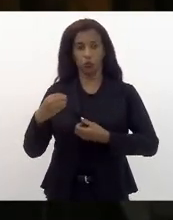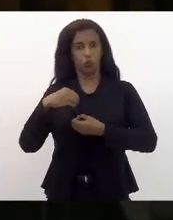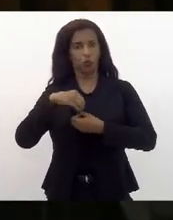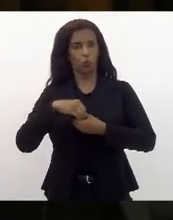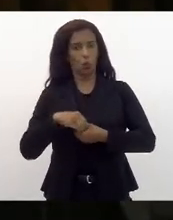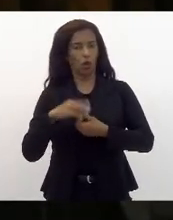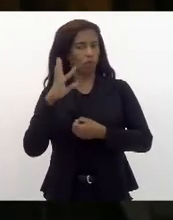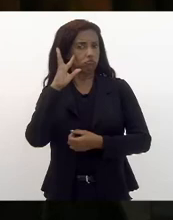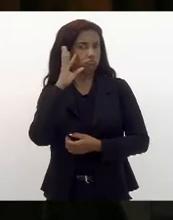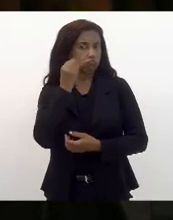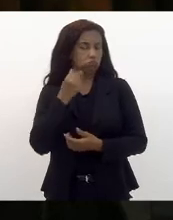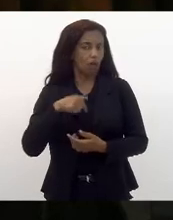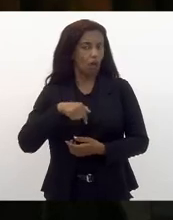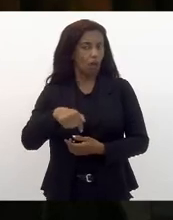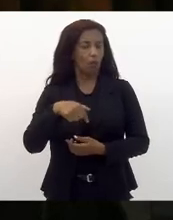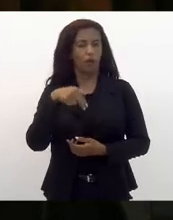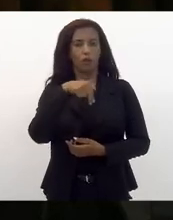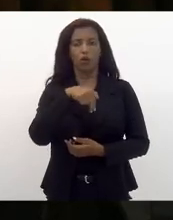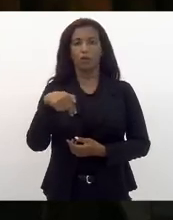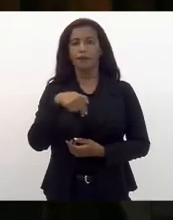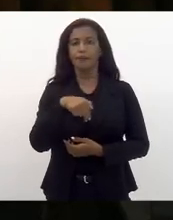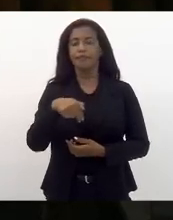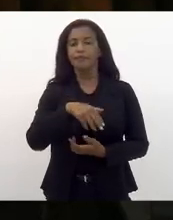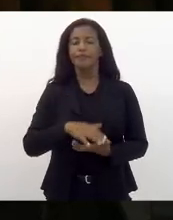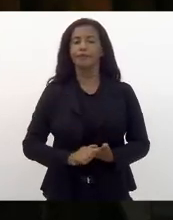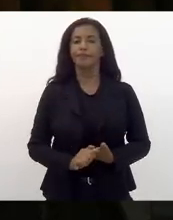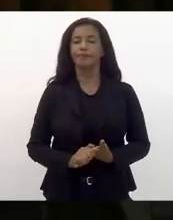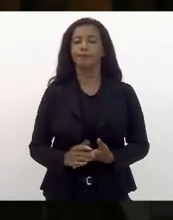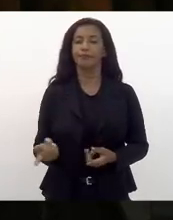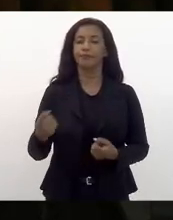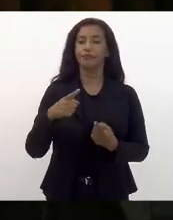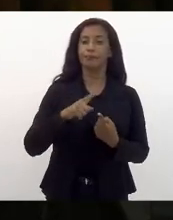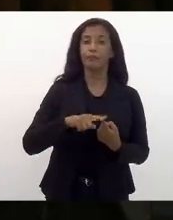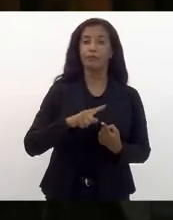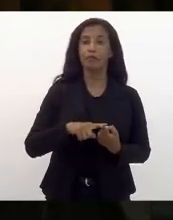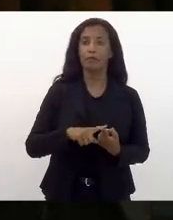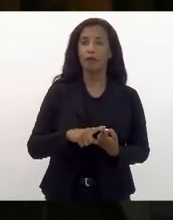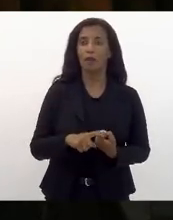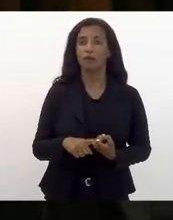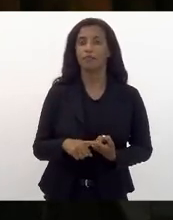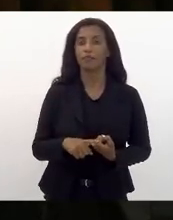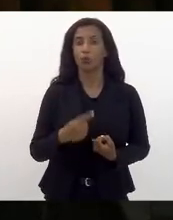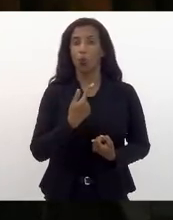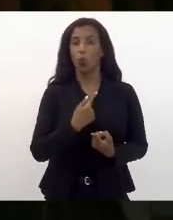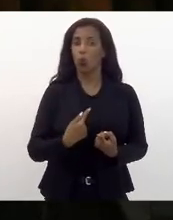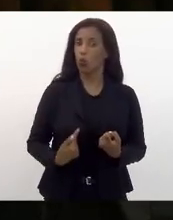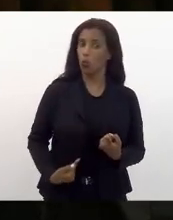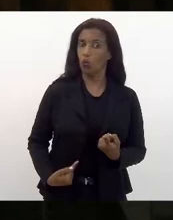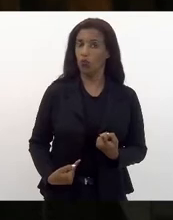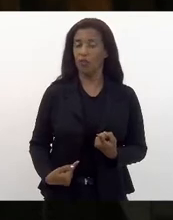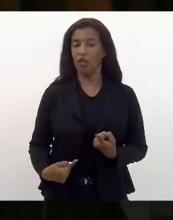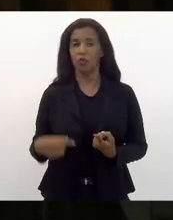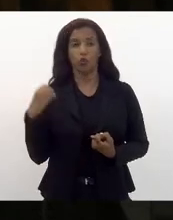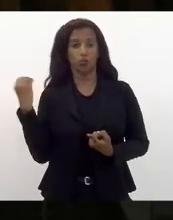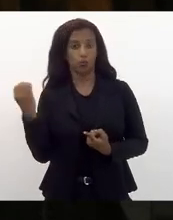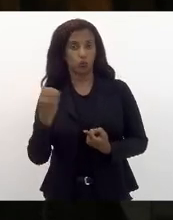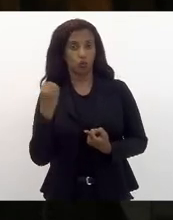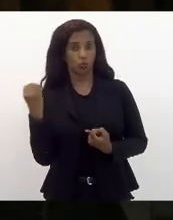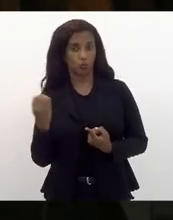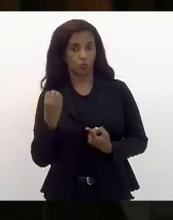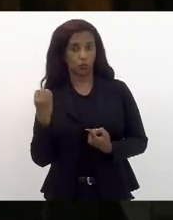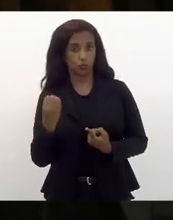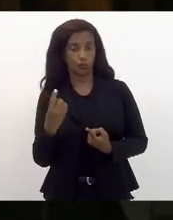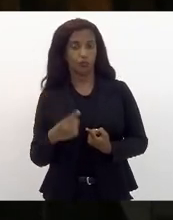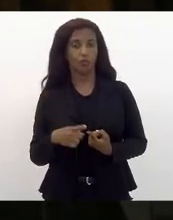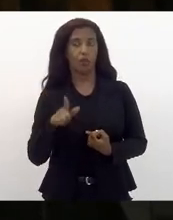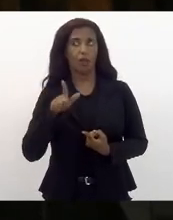será resolvido agora no mês de novembro entre o governador do Rio Grande do Sul